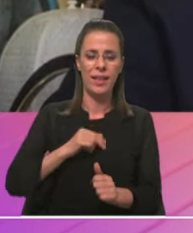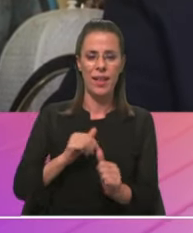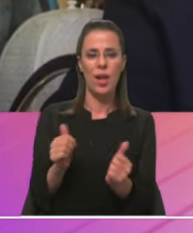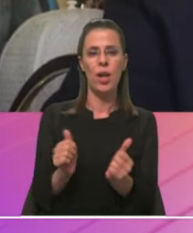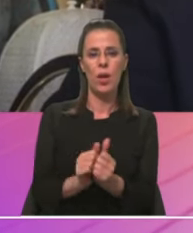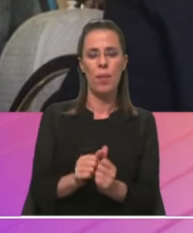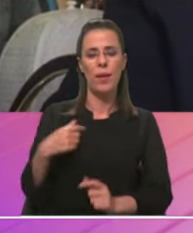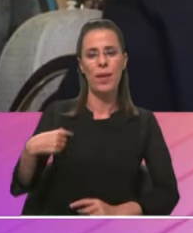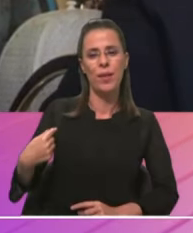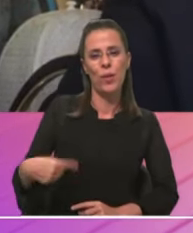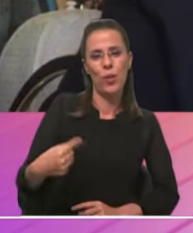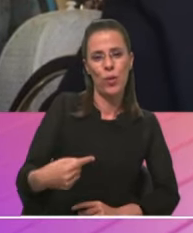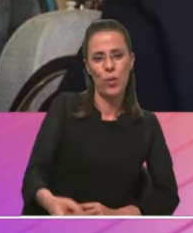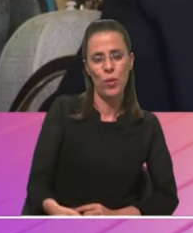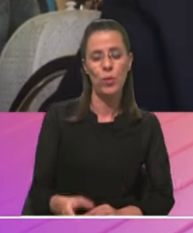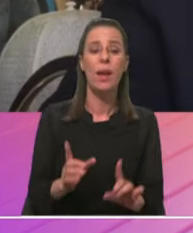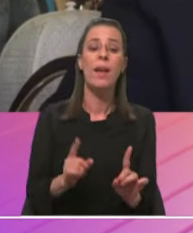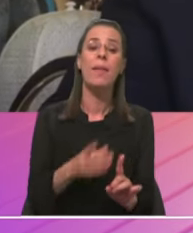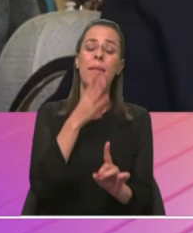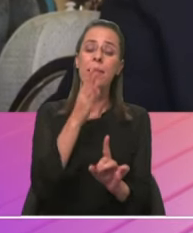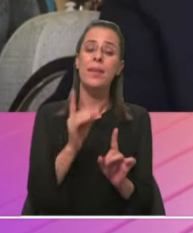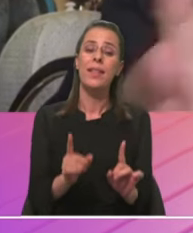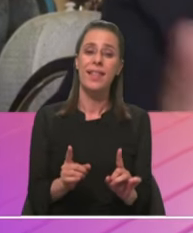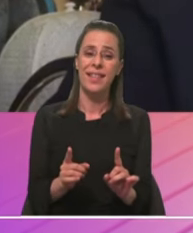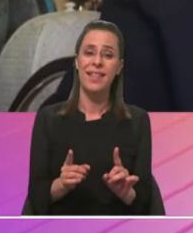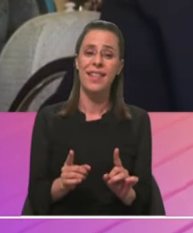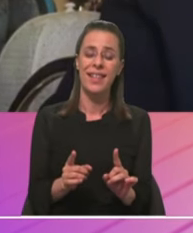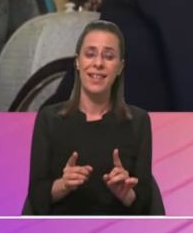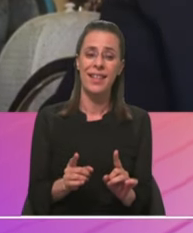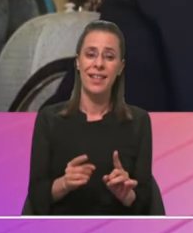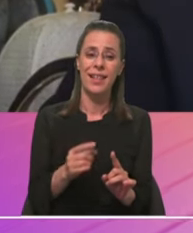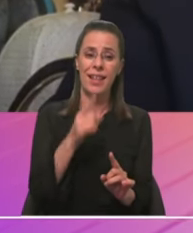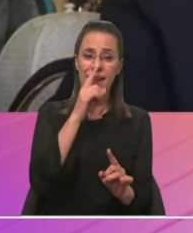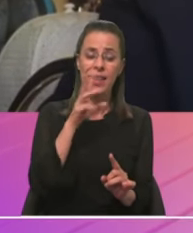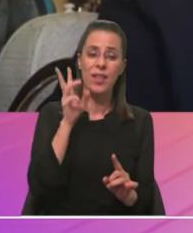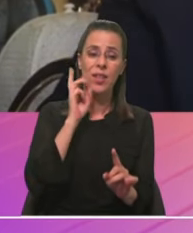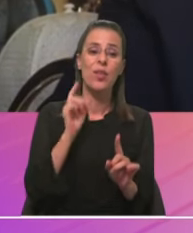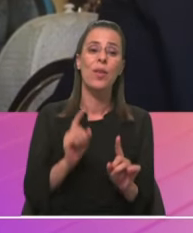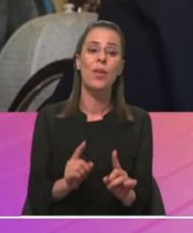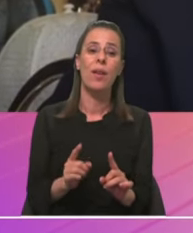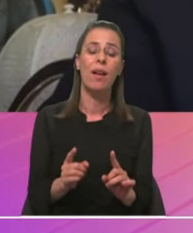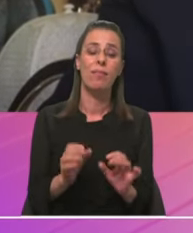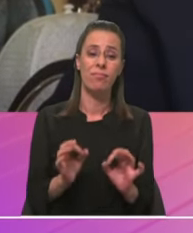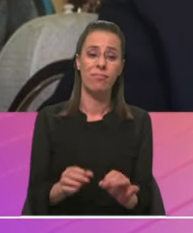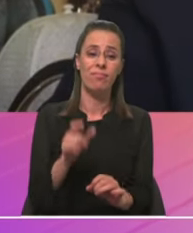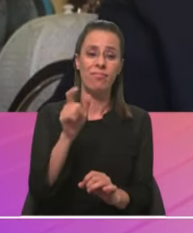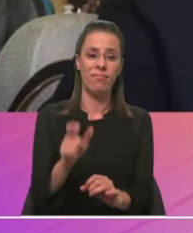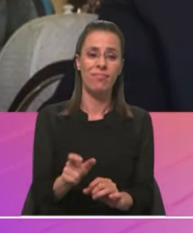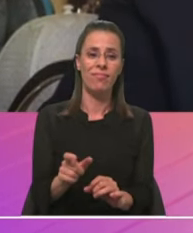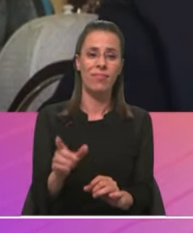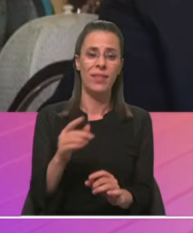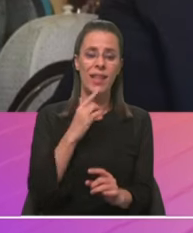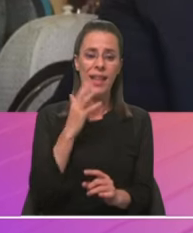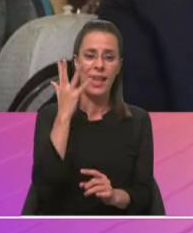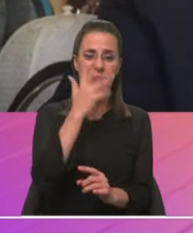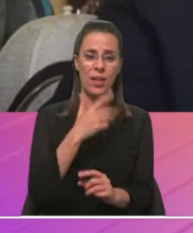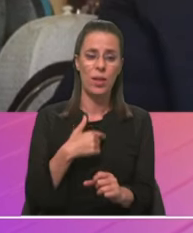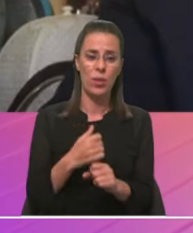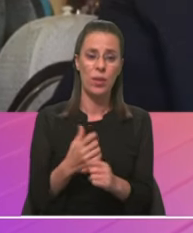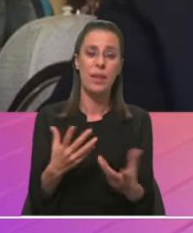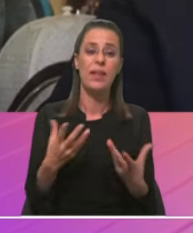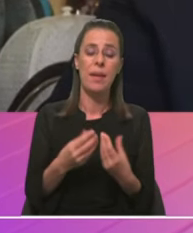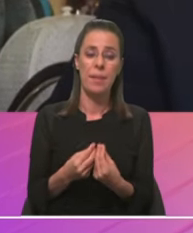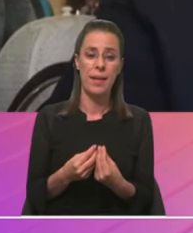companhia todos os dias, mas também para te dizer aqui que nos estão a ouvir que, de facto, és uma das grandes atrizes com quem eu